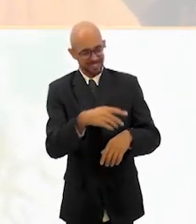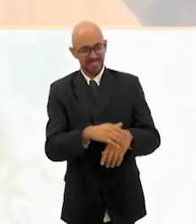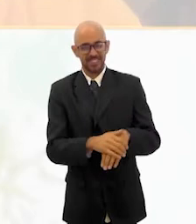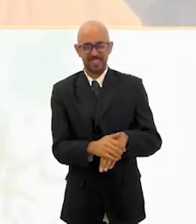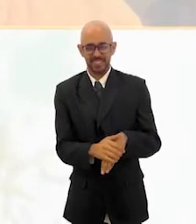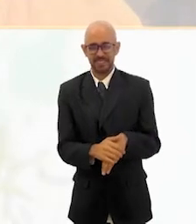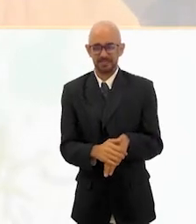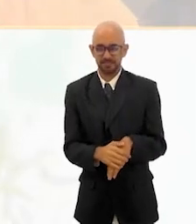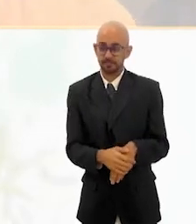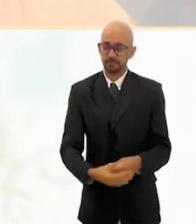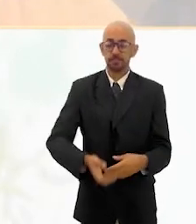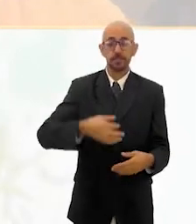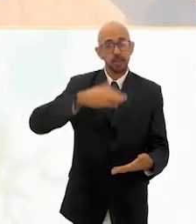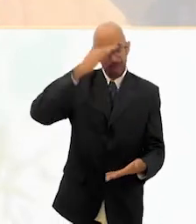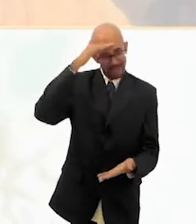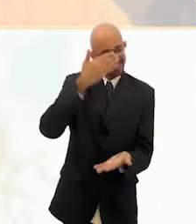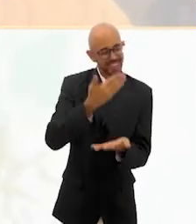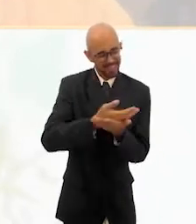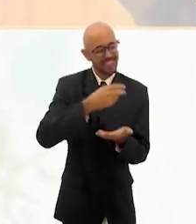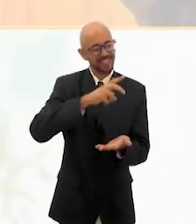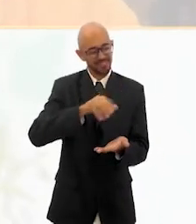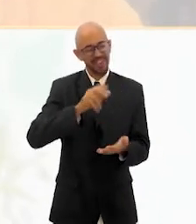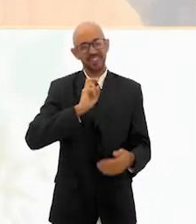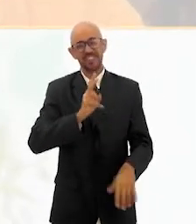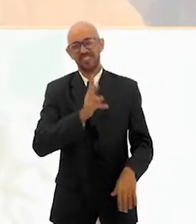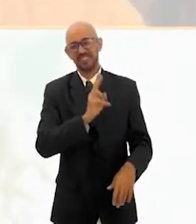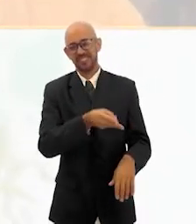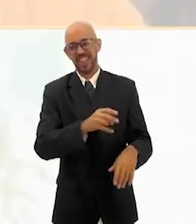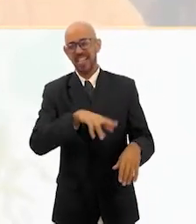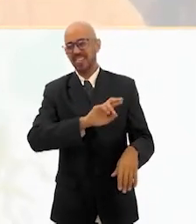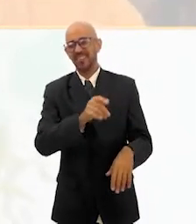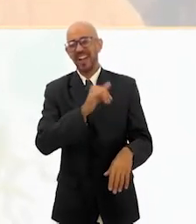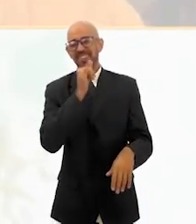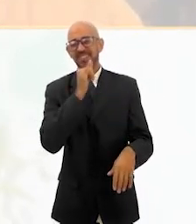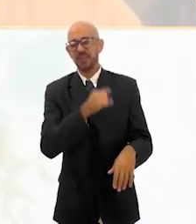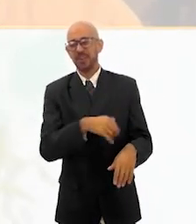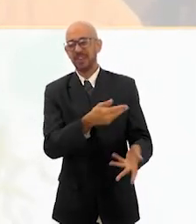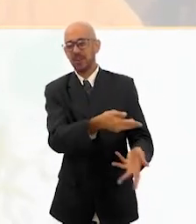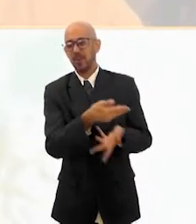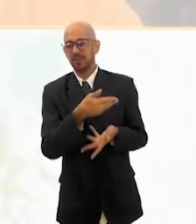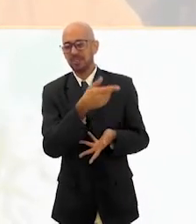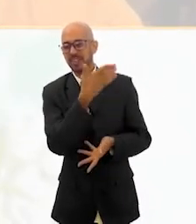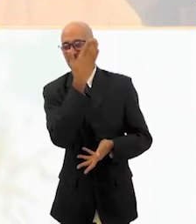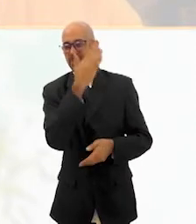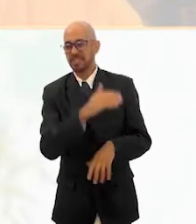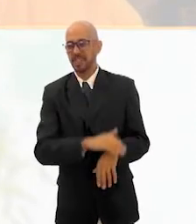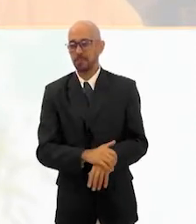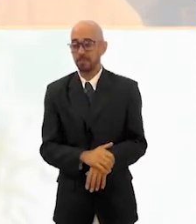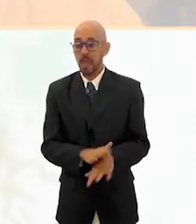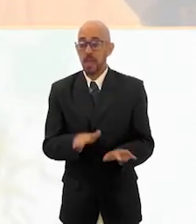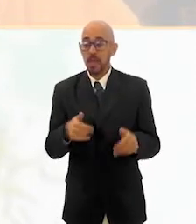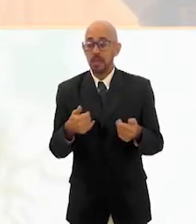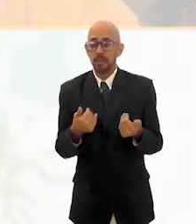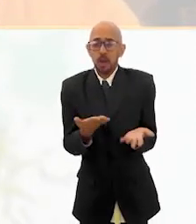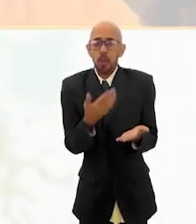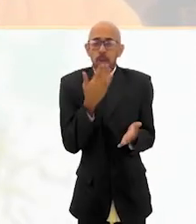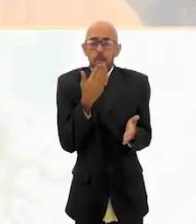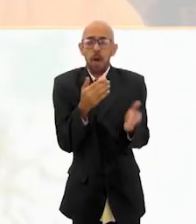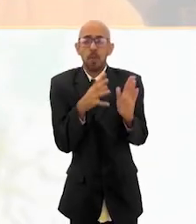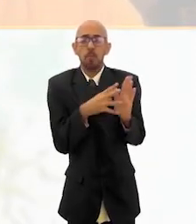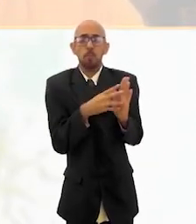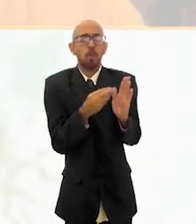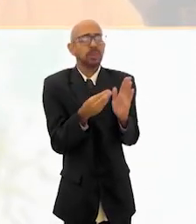gente. E tenho certeza que vem mais por aí, não foi à toa que eu te chamei para o programa. qual era a tua figura modelo na infância?